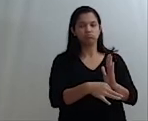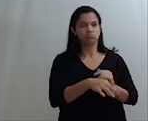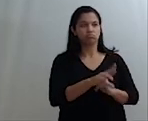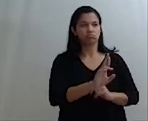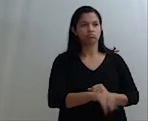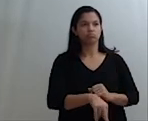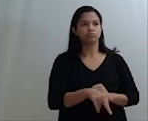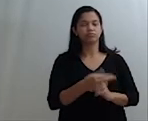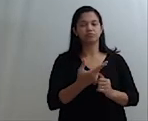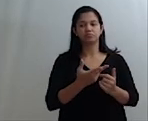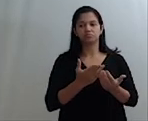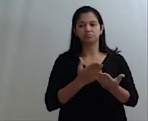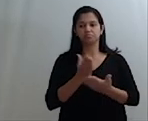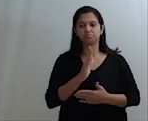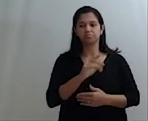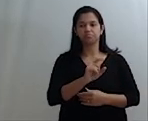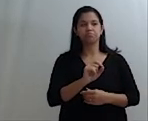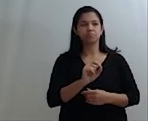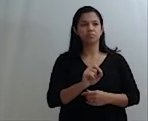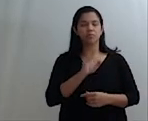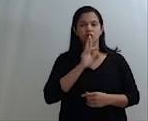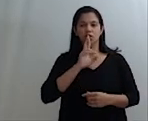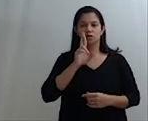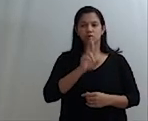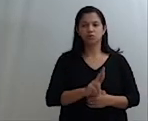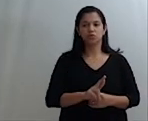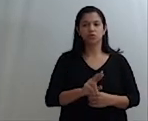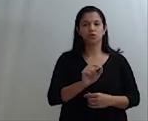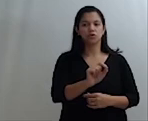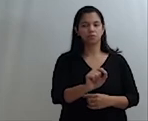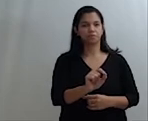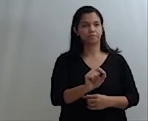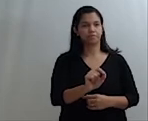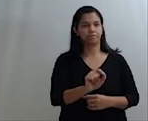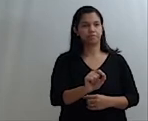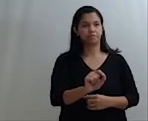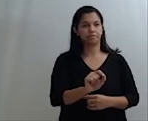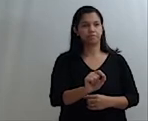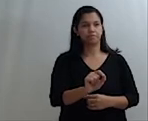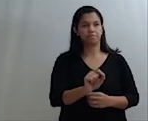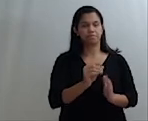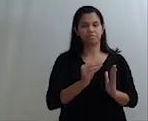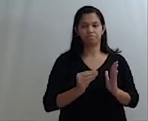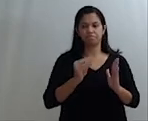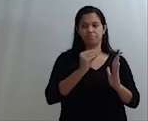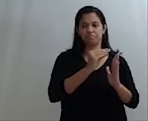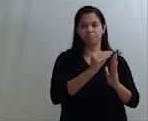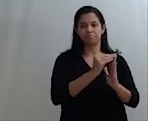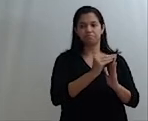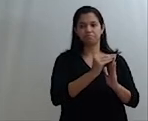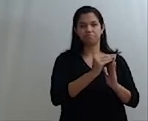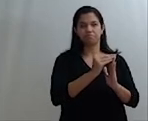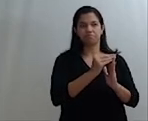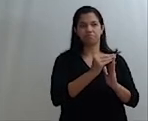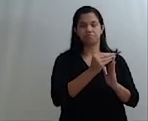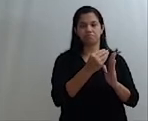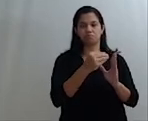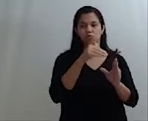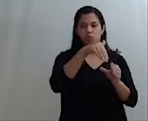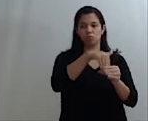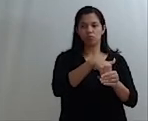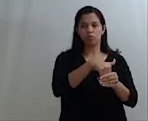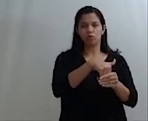superado e o resultado é o que está aqui na parte dispositiva do